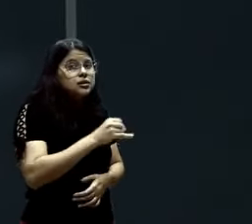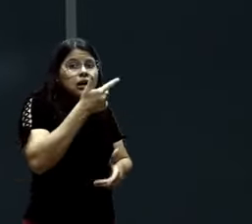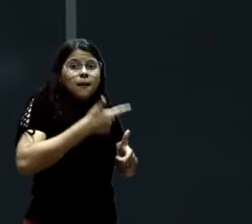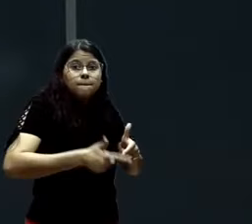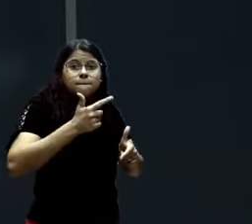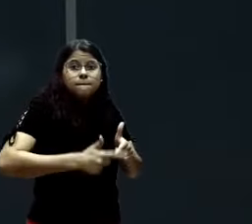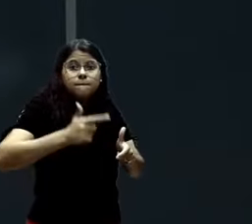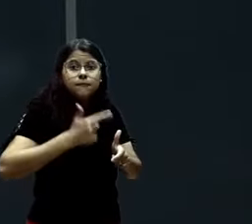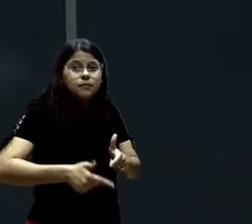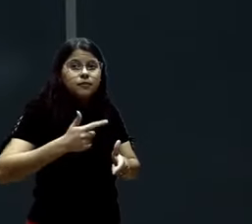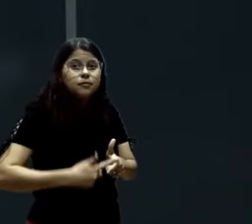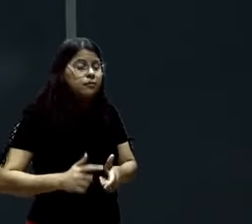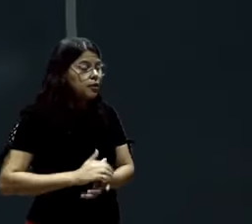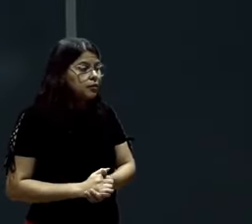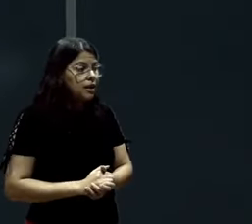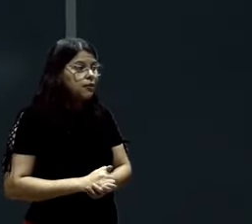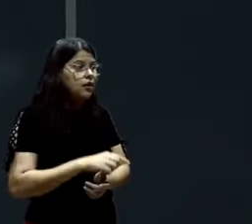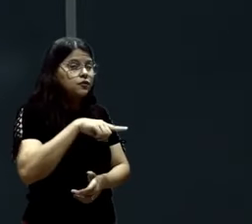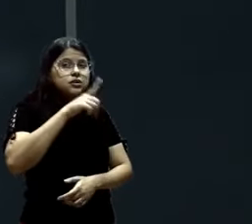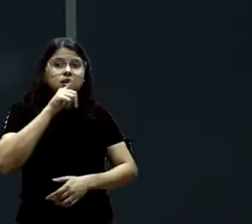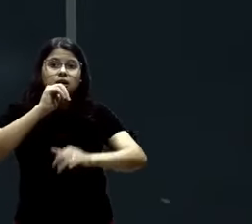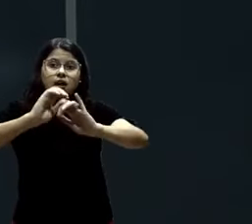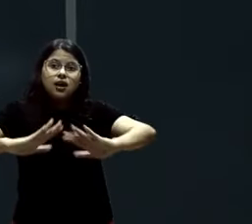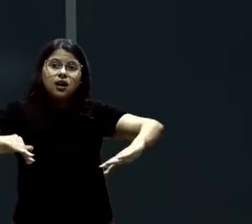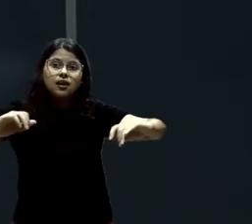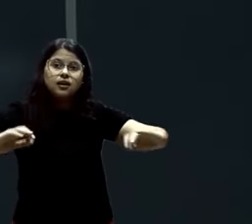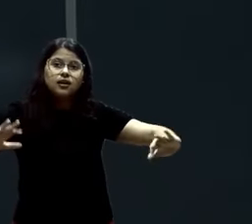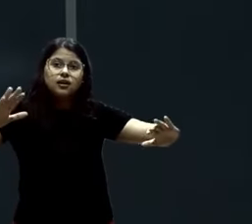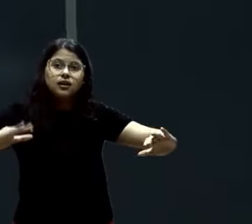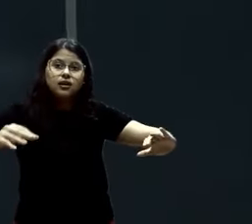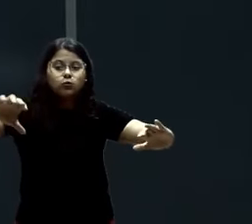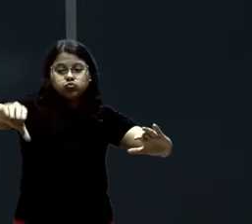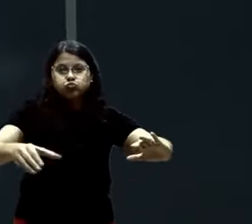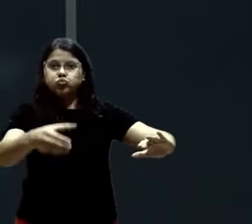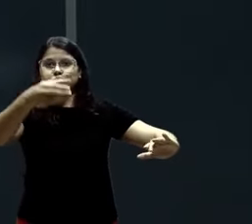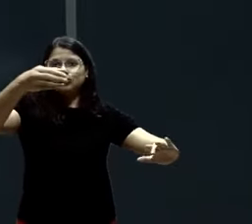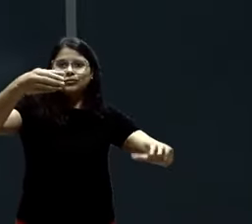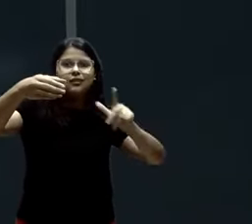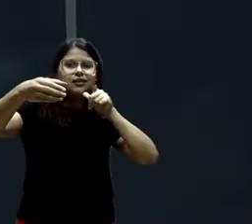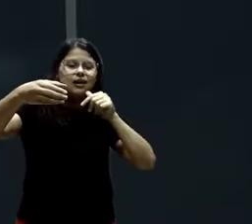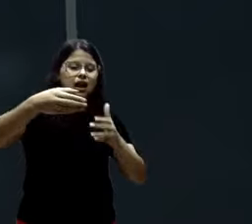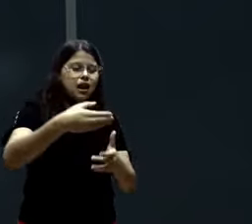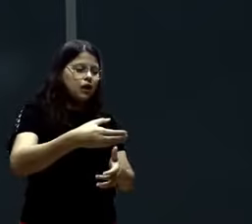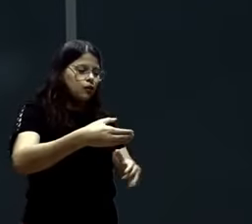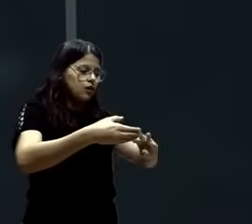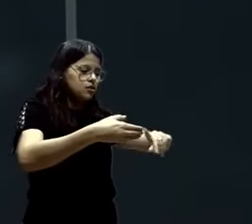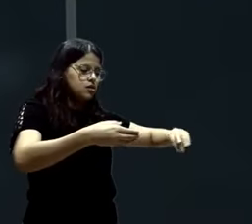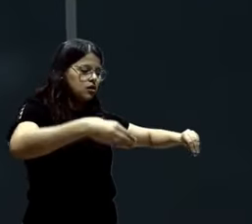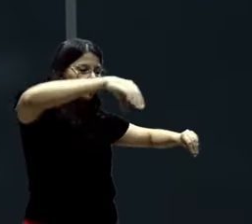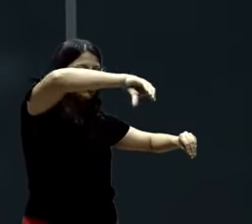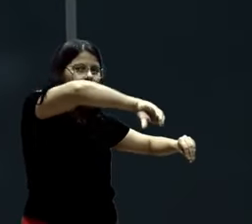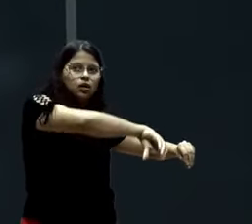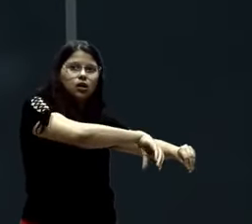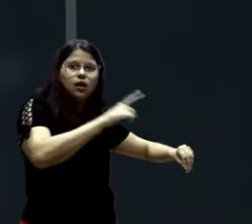e vai jogar essa água para eles verem no chão, e eu vou fazer essa água virar sangue para provar que eu estou contigo. E Moisés